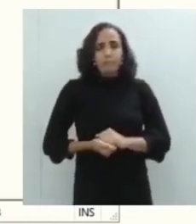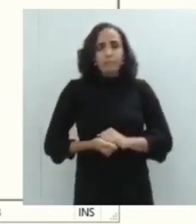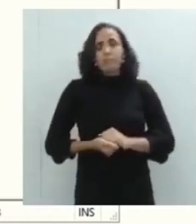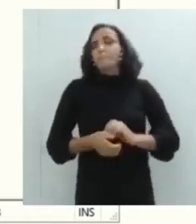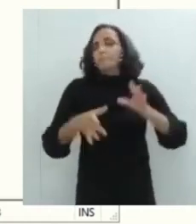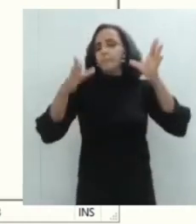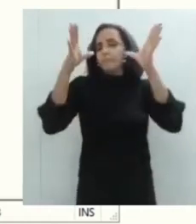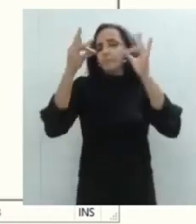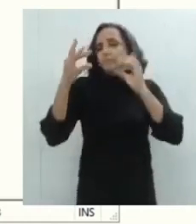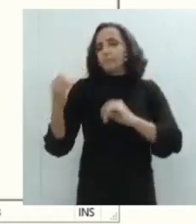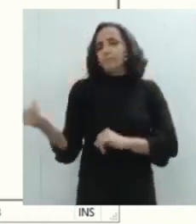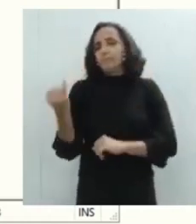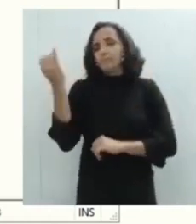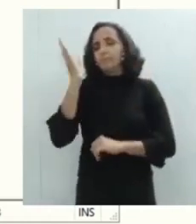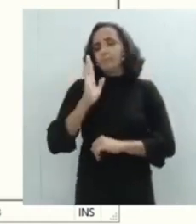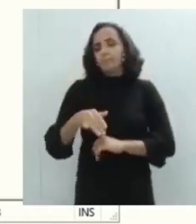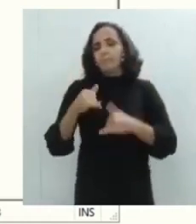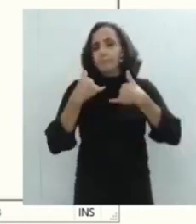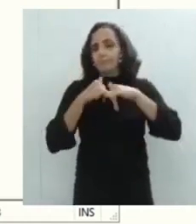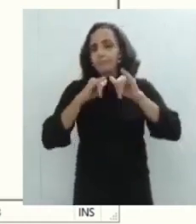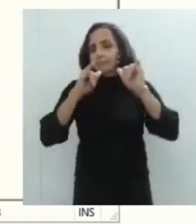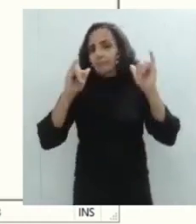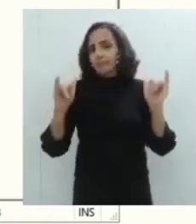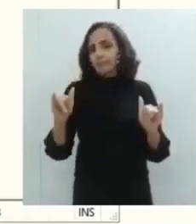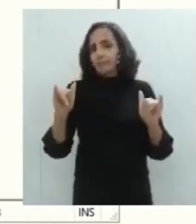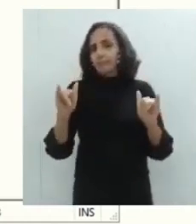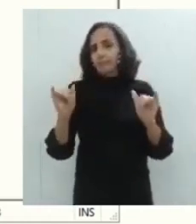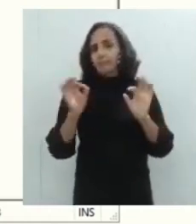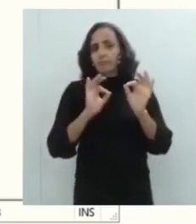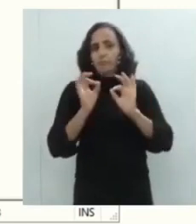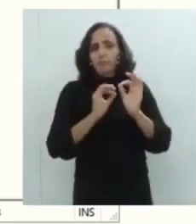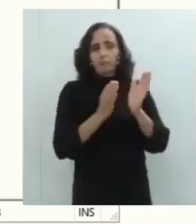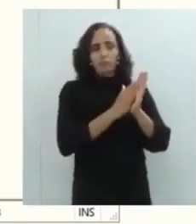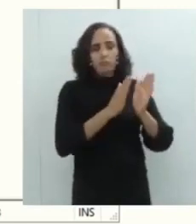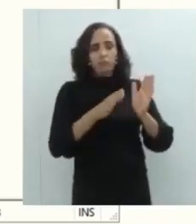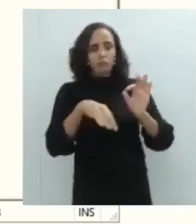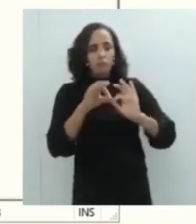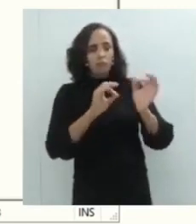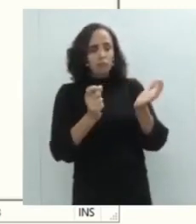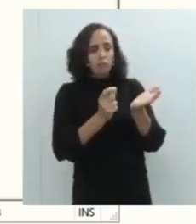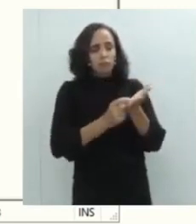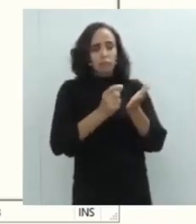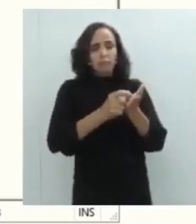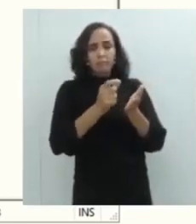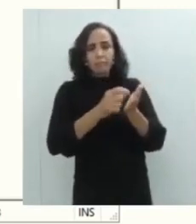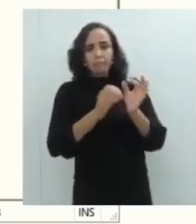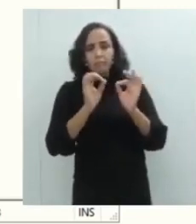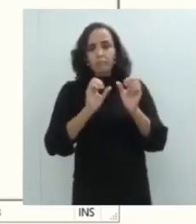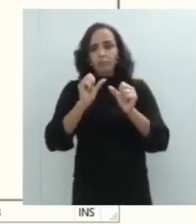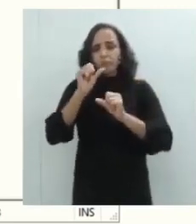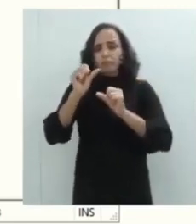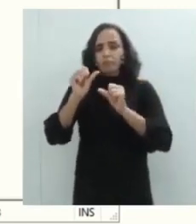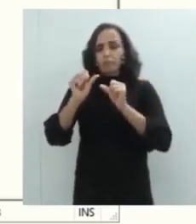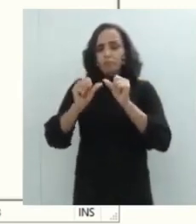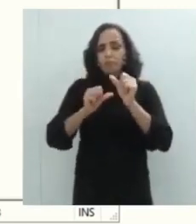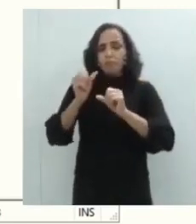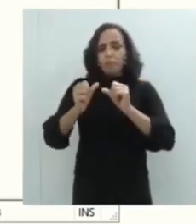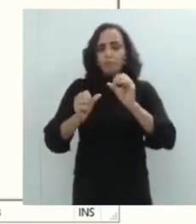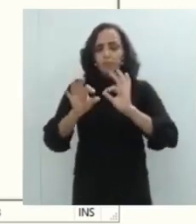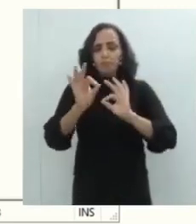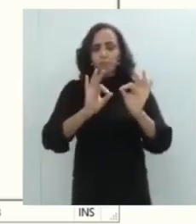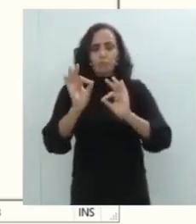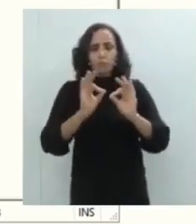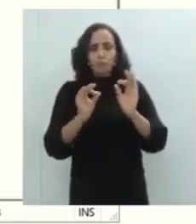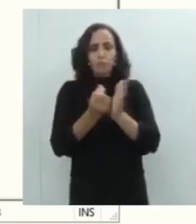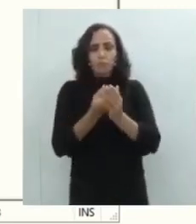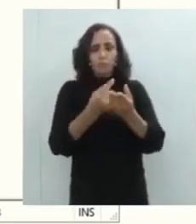Detalhe importante. Como eu disse a vocês, ela já tem uma série de configurações prontas, então a gente só faz definir, de acordo com o